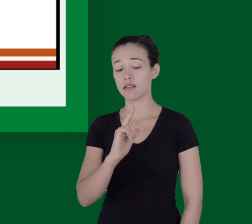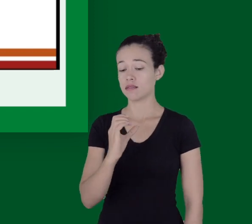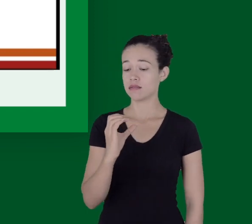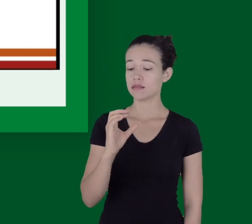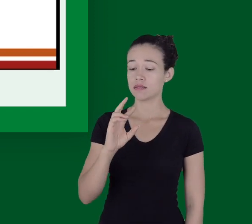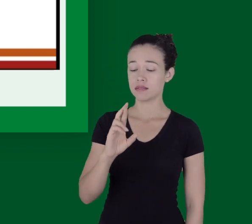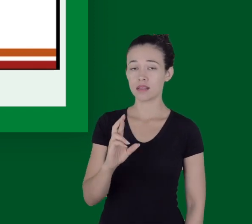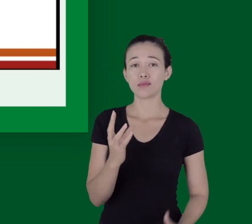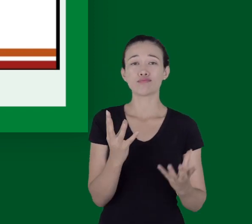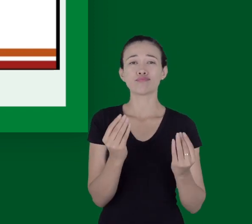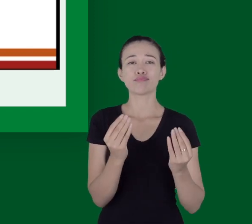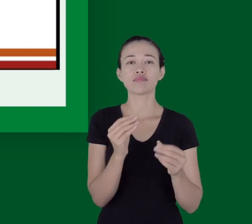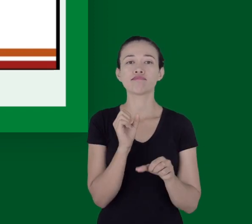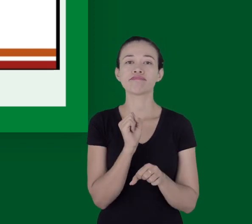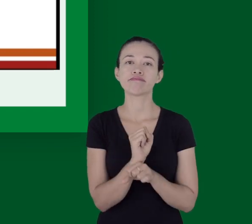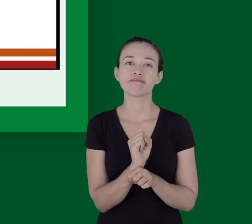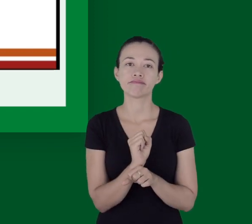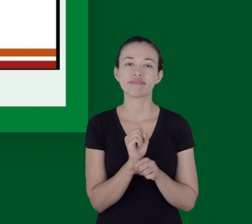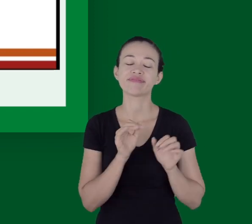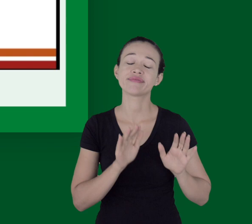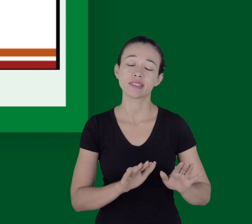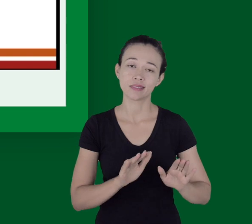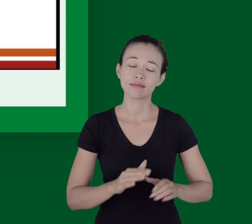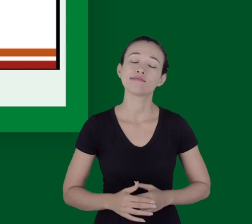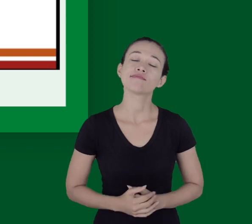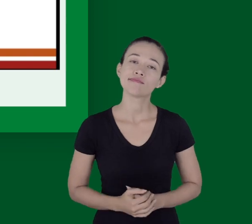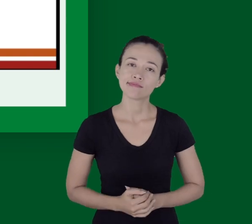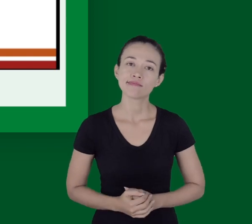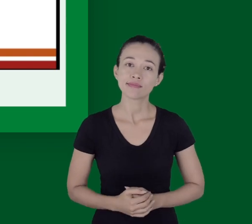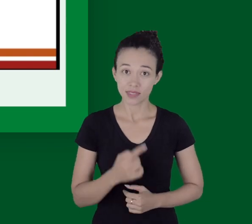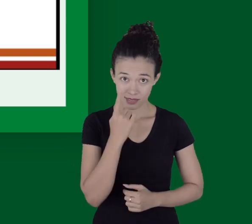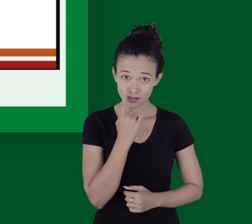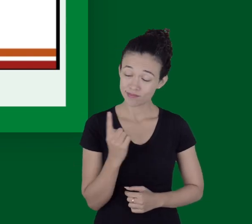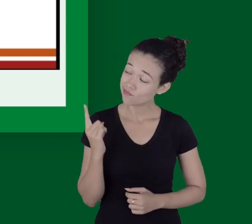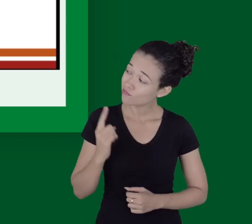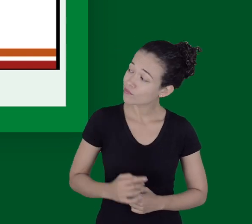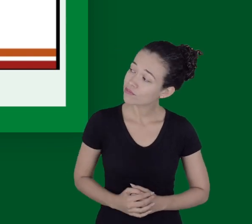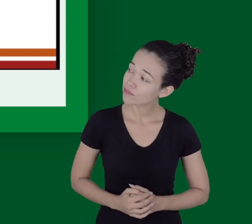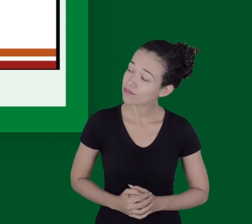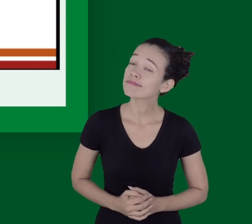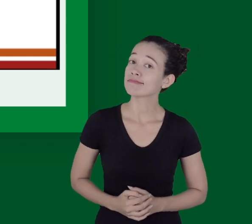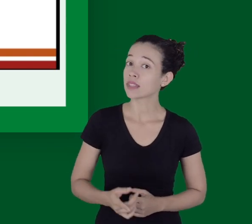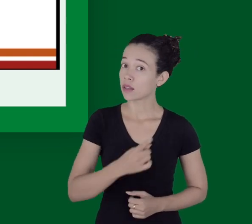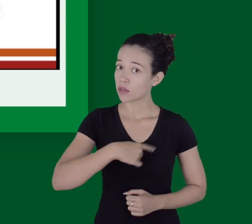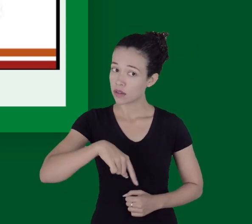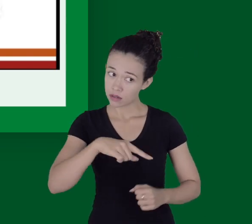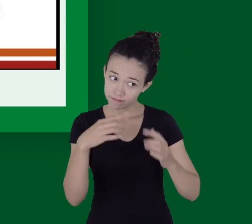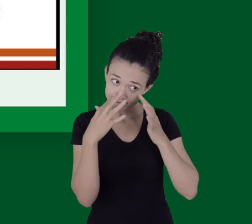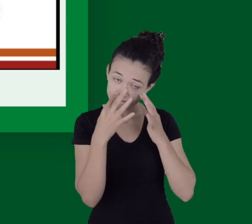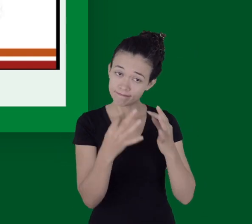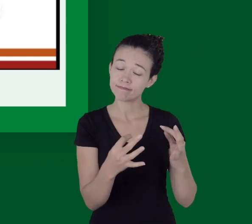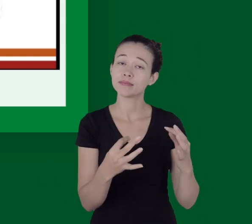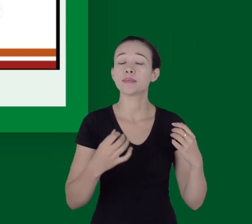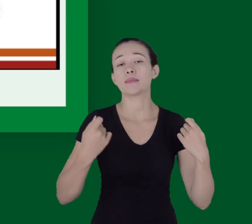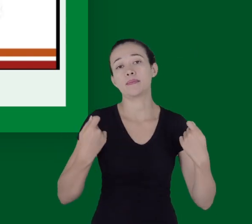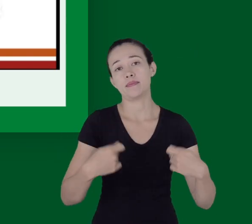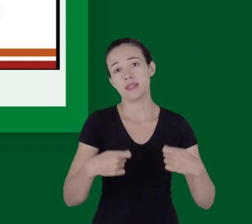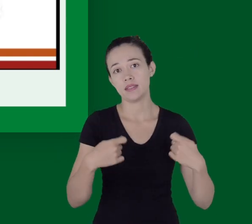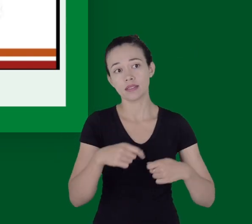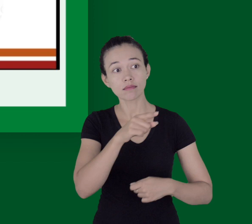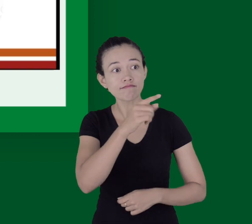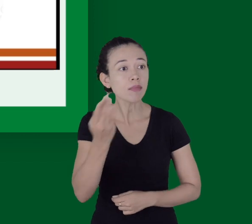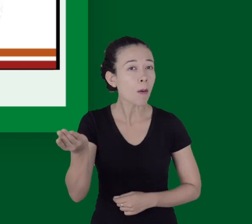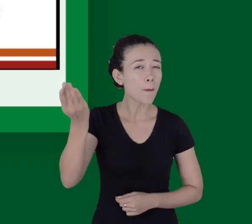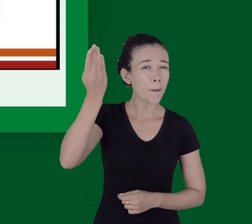Então, esse processo é uma das grandes atenções que tem que se ter no evento traumático, por